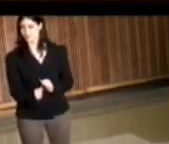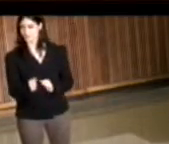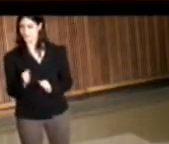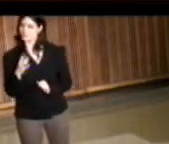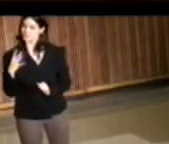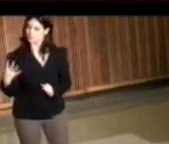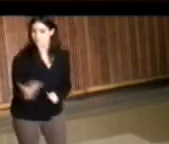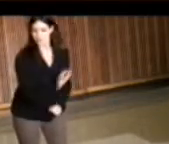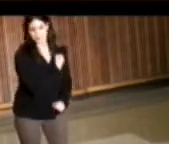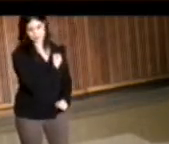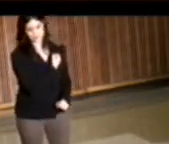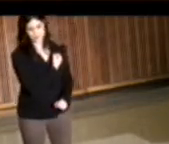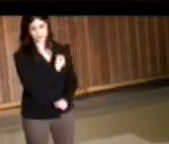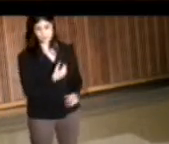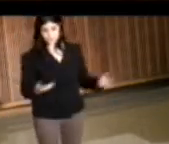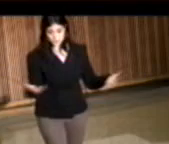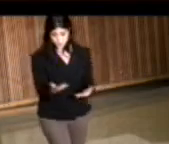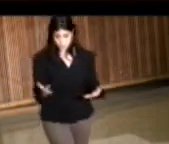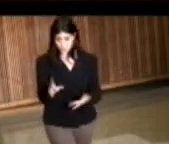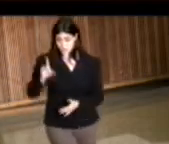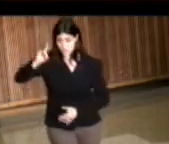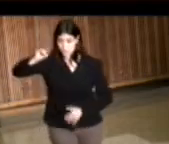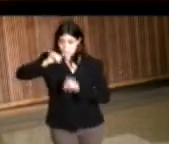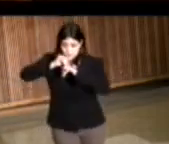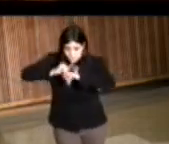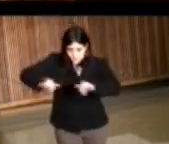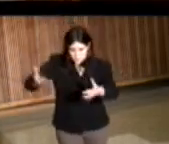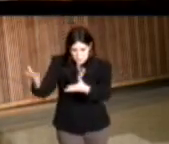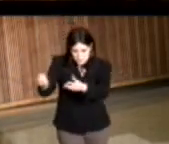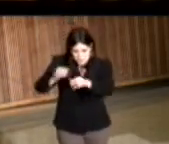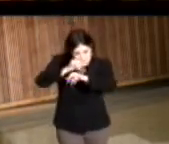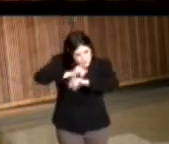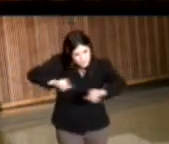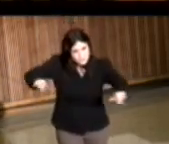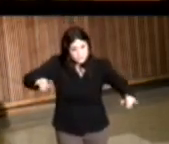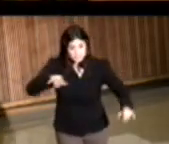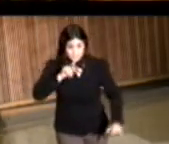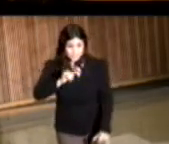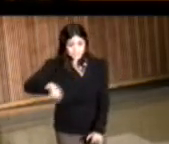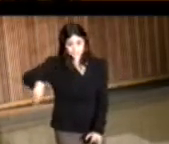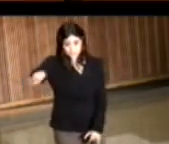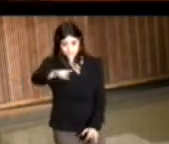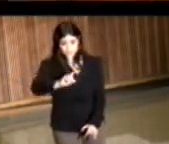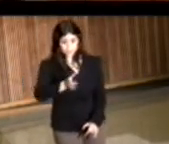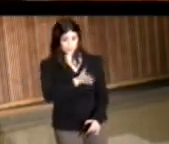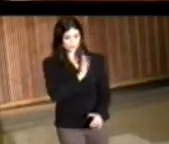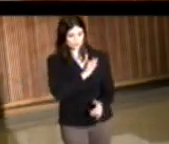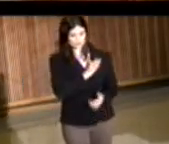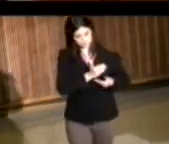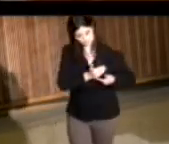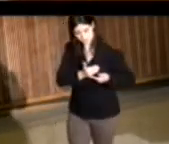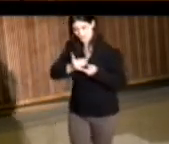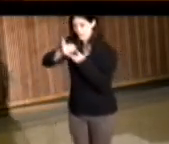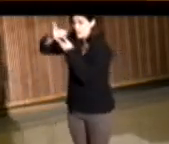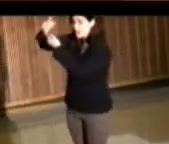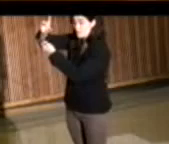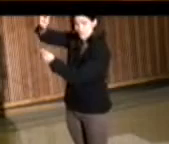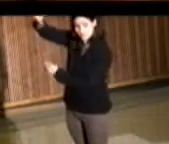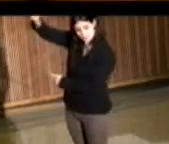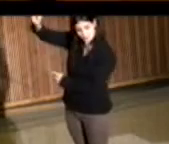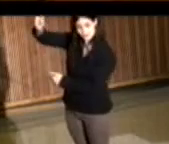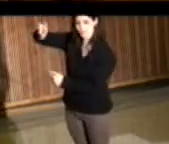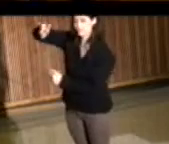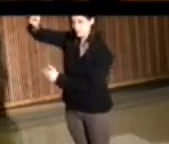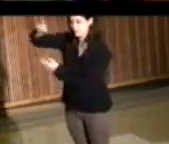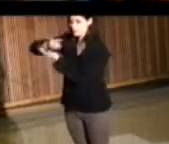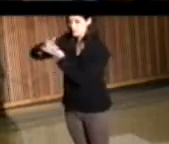E hoje Ele está dizendo: filho, se você me der o teu coração, eu vou fazer essas coisas todas na tua vida, mas vou te ensinar a